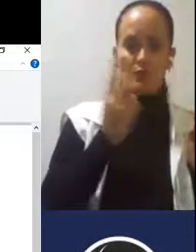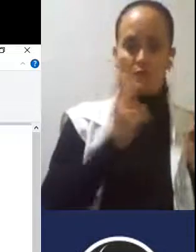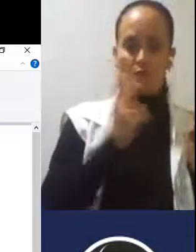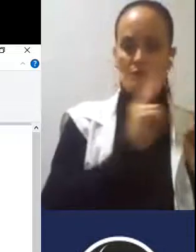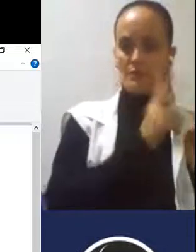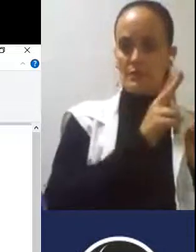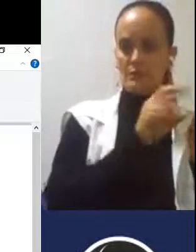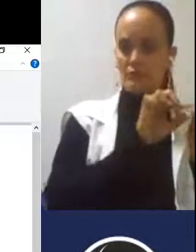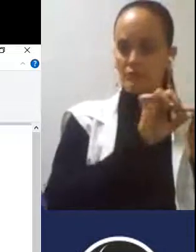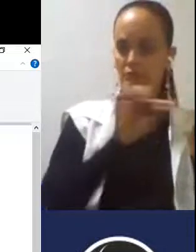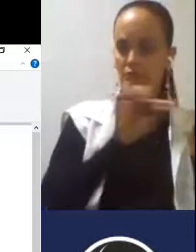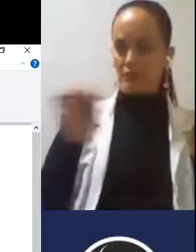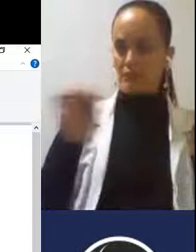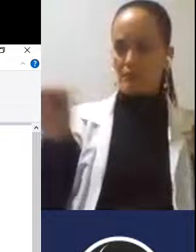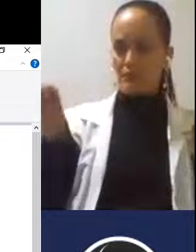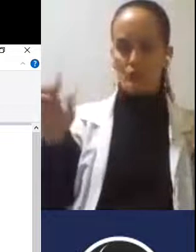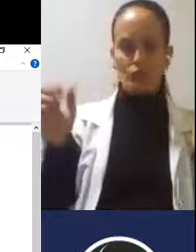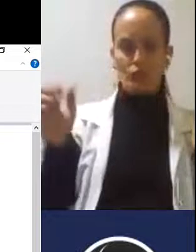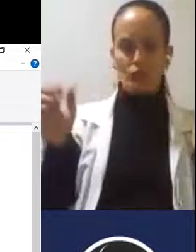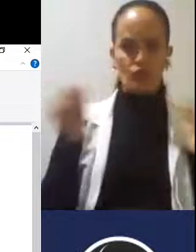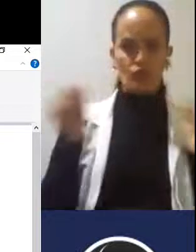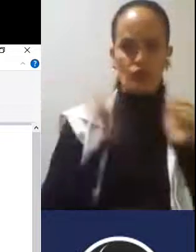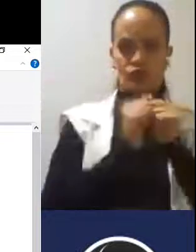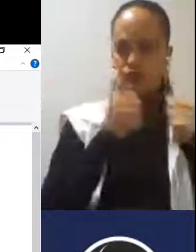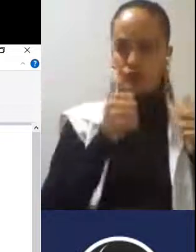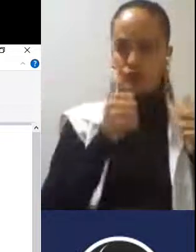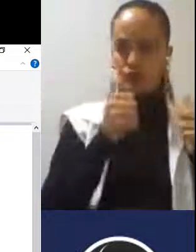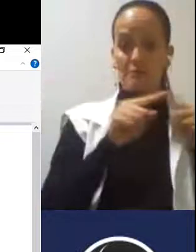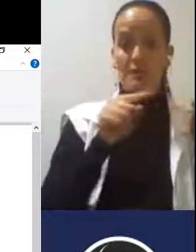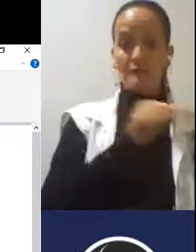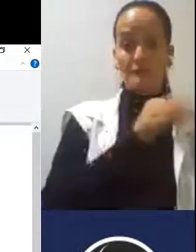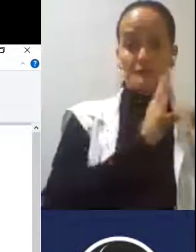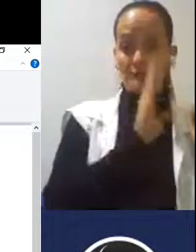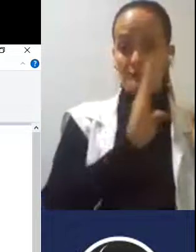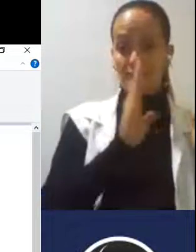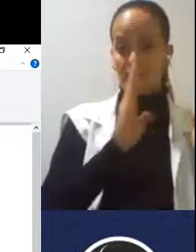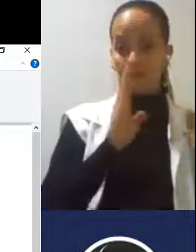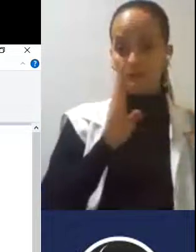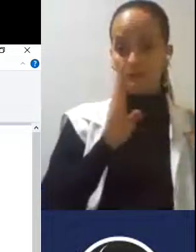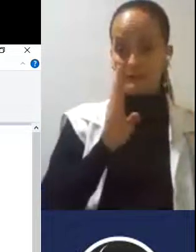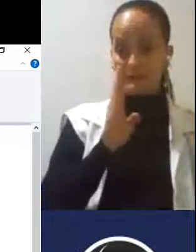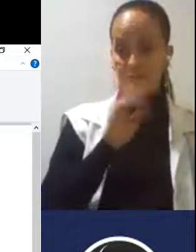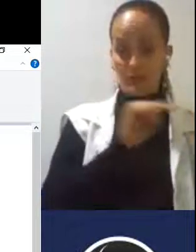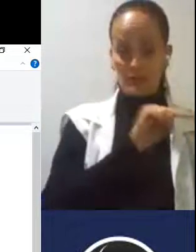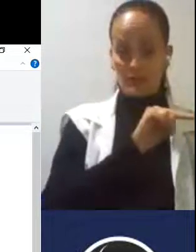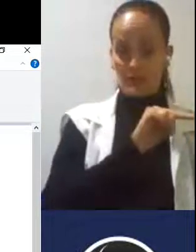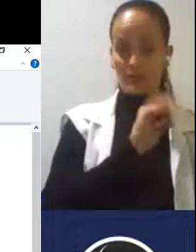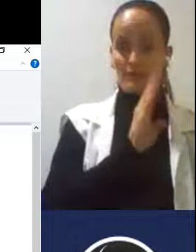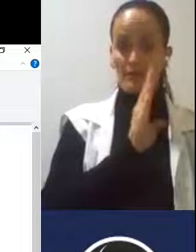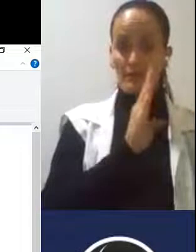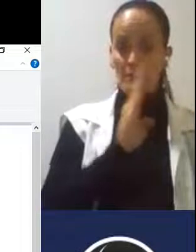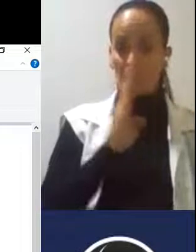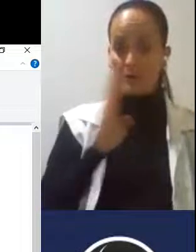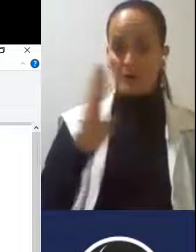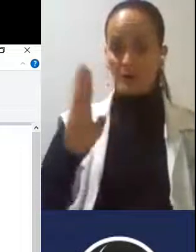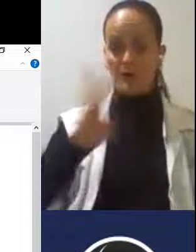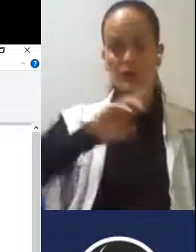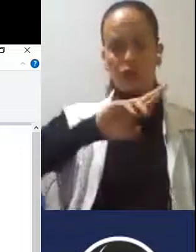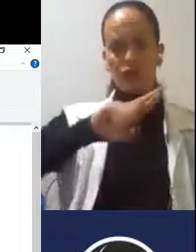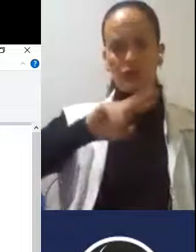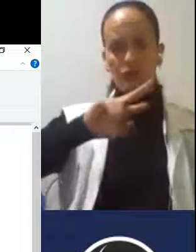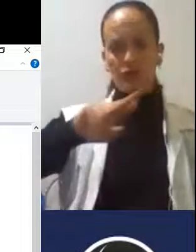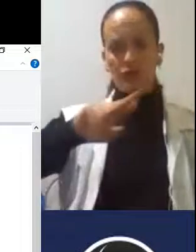quê? Menor do que o valor de menor resistência. E aqui ela ficou maior, certo? Então, na rede